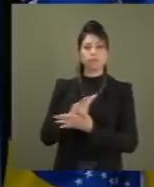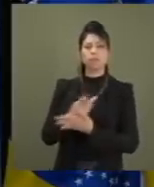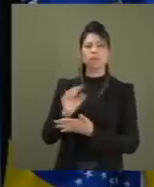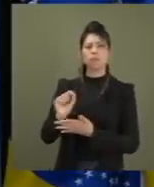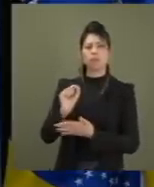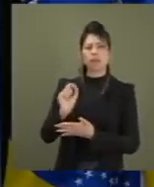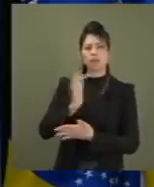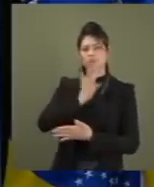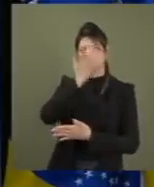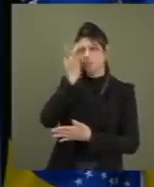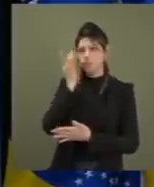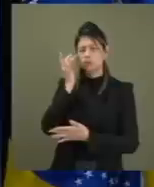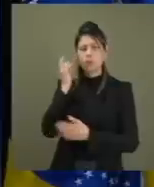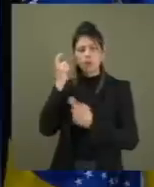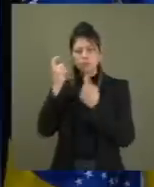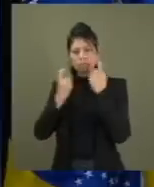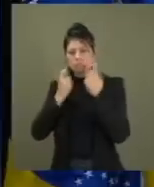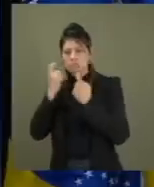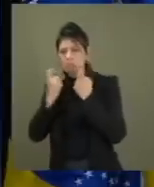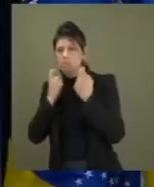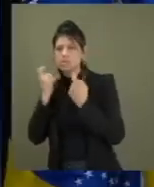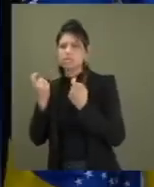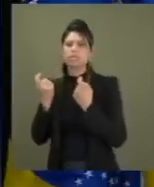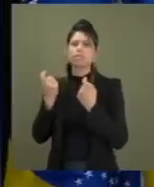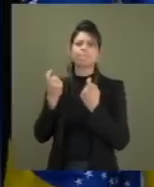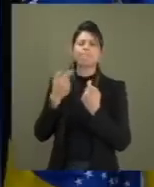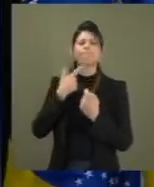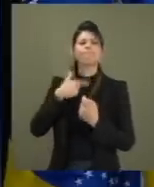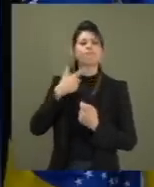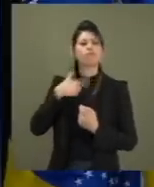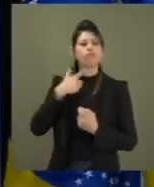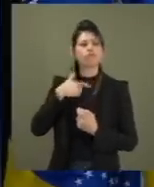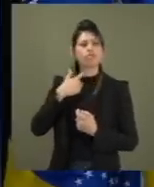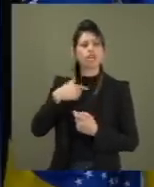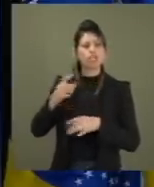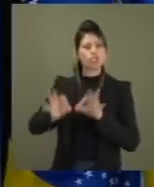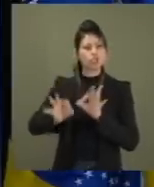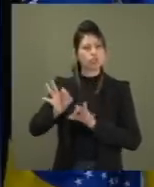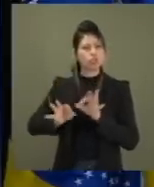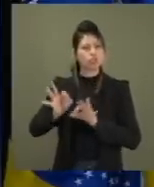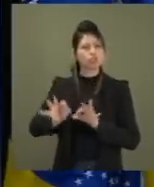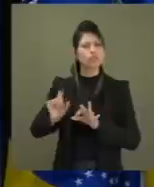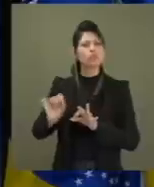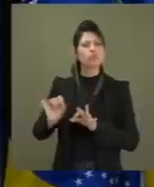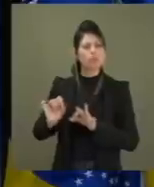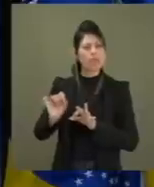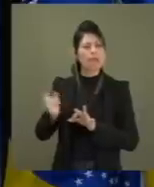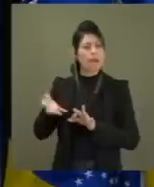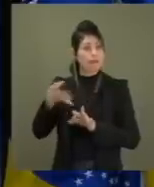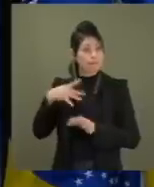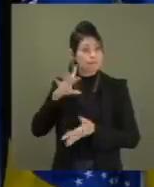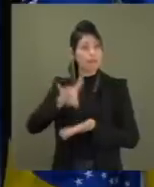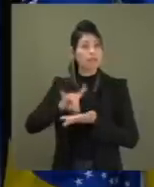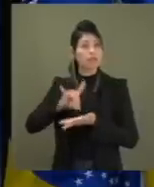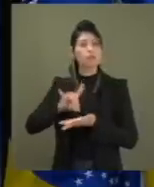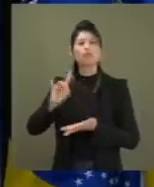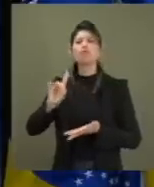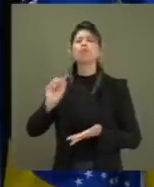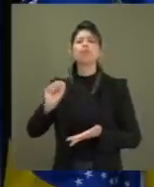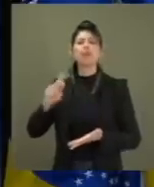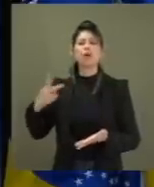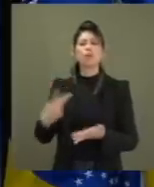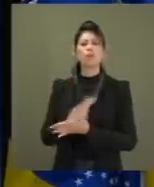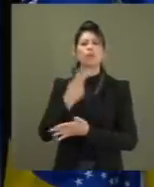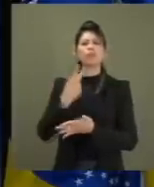preocupadas pessoas que têm sede Por Justiça e que querem a verdade sobre o que aconteceu no dia oito